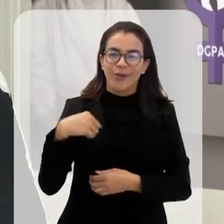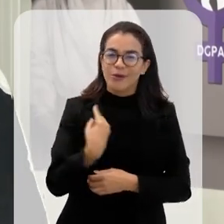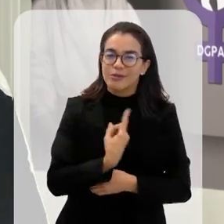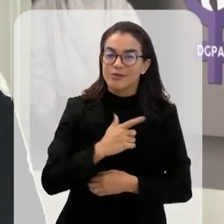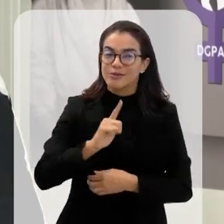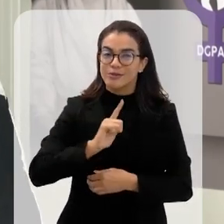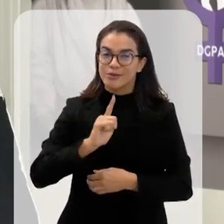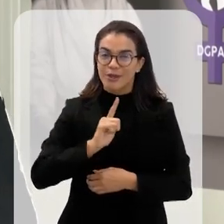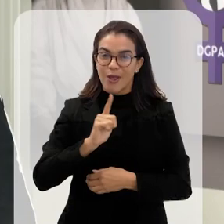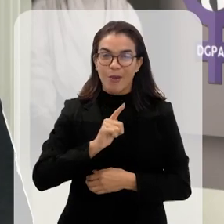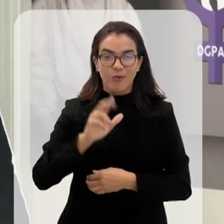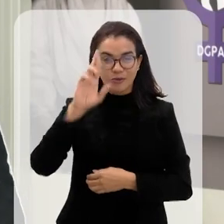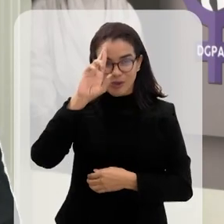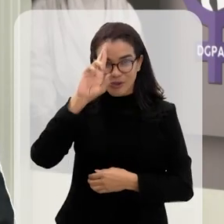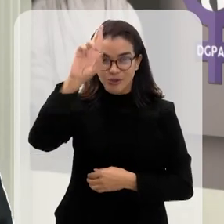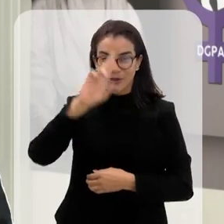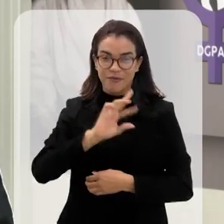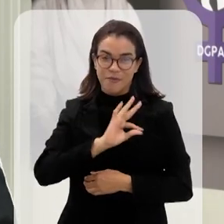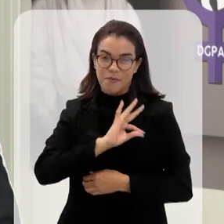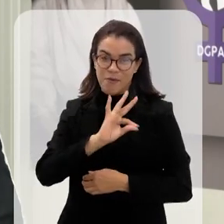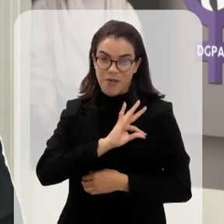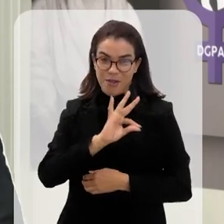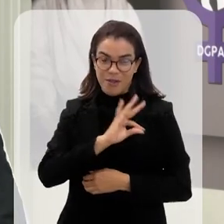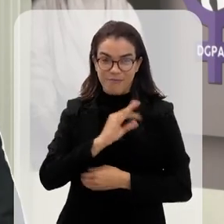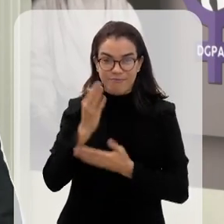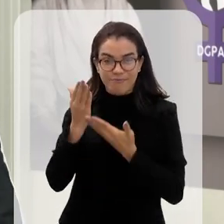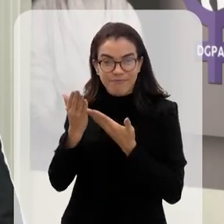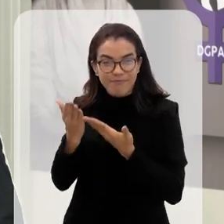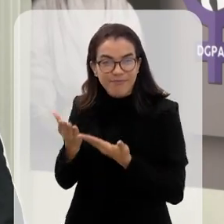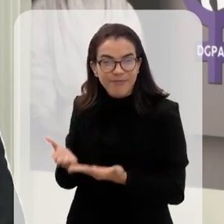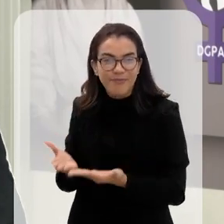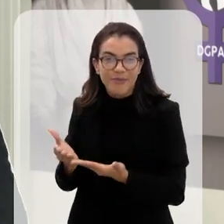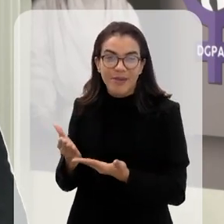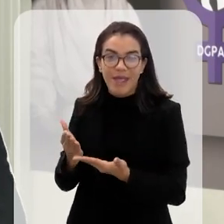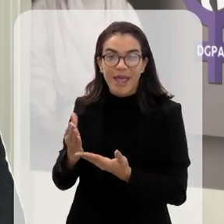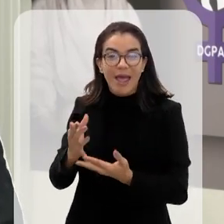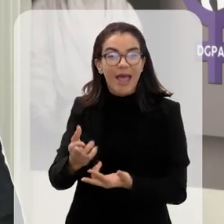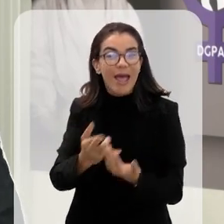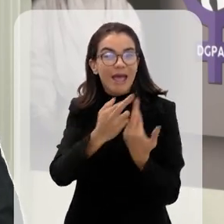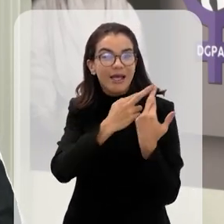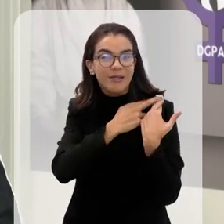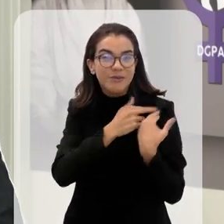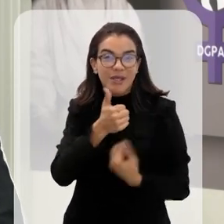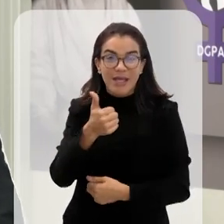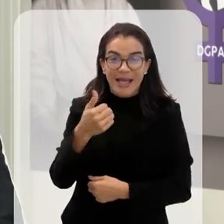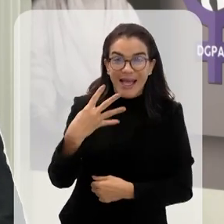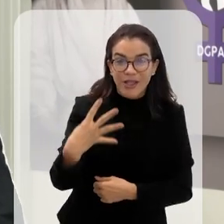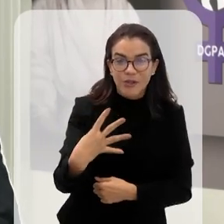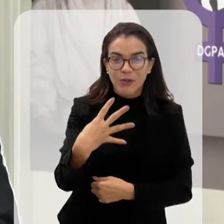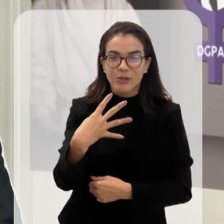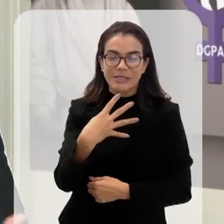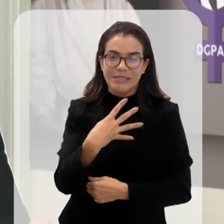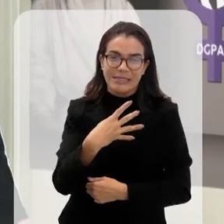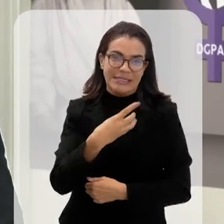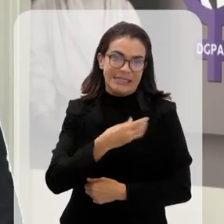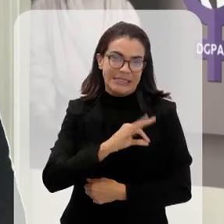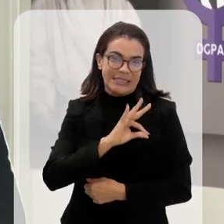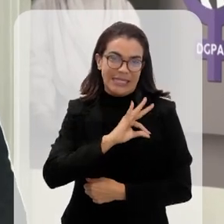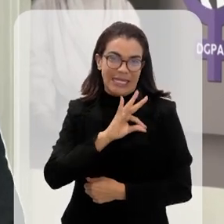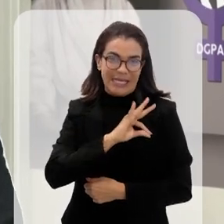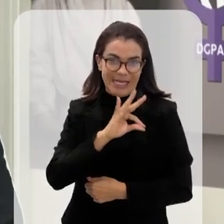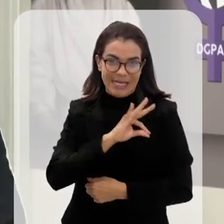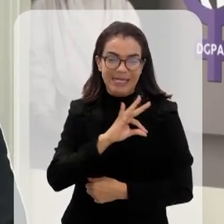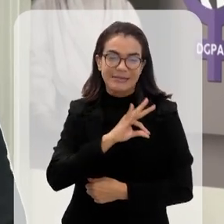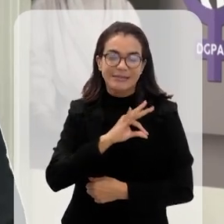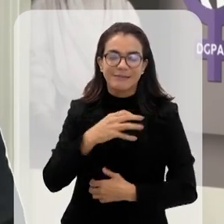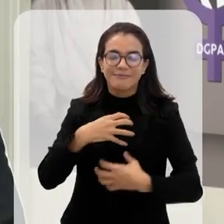uma delegada como a doutora Tatiana Queiroz, e responsável pelas 14 DEANs, que ela tenha a sensibilidade de sentir